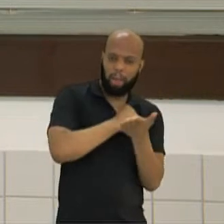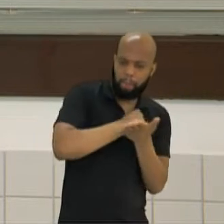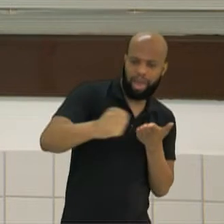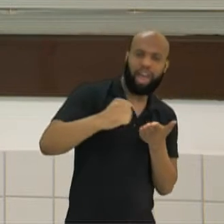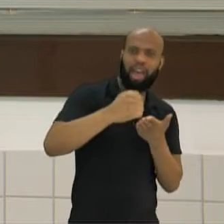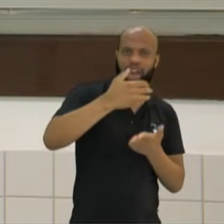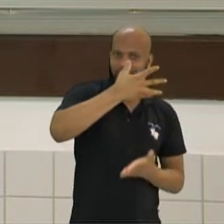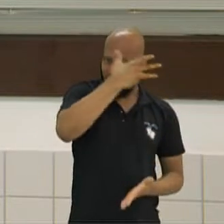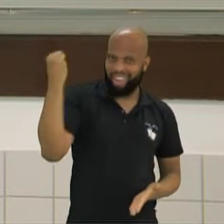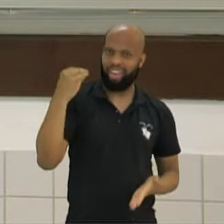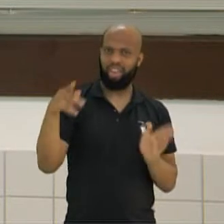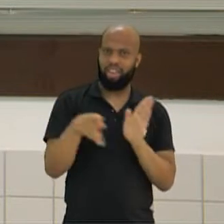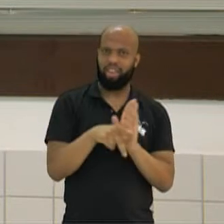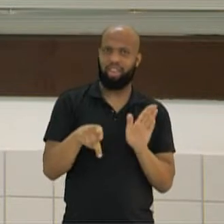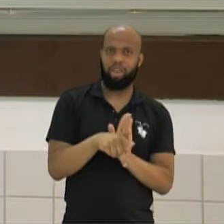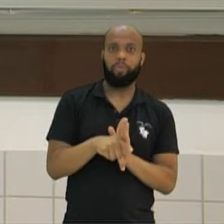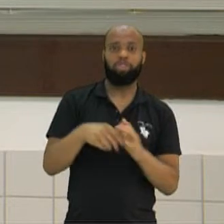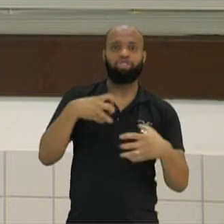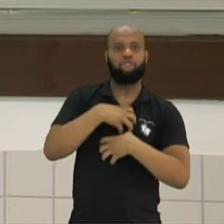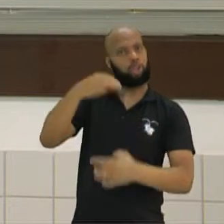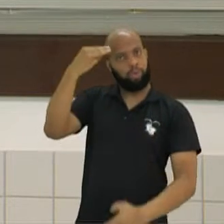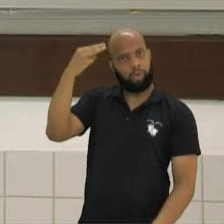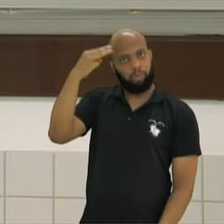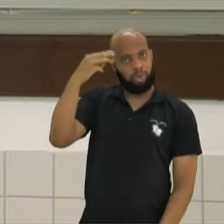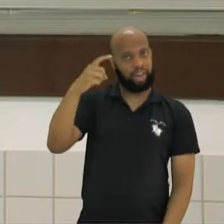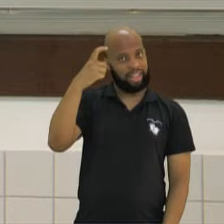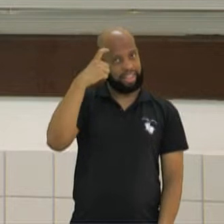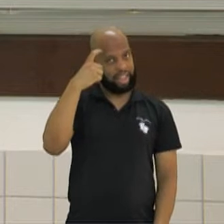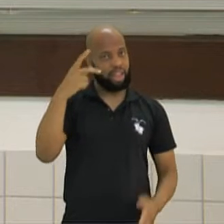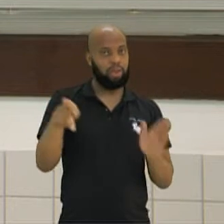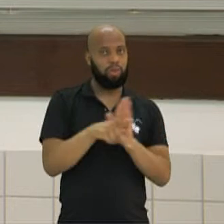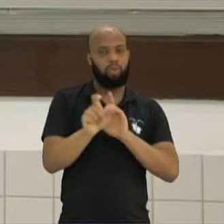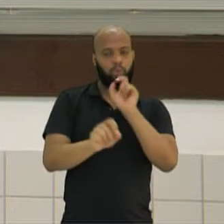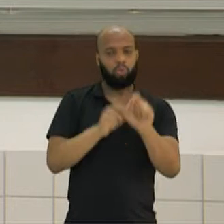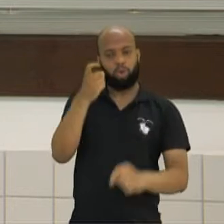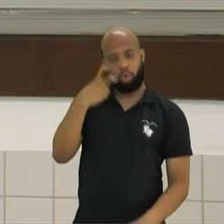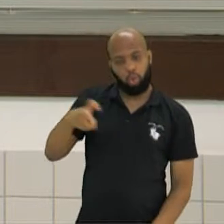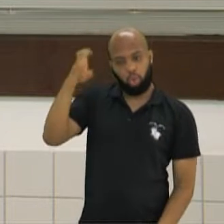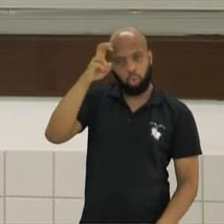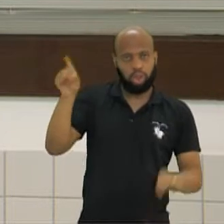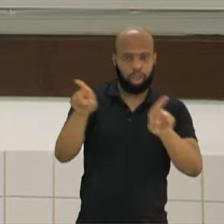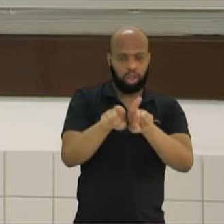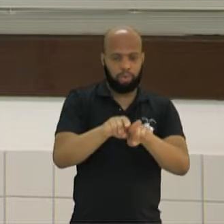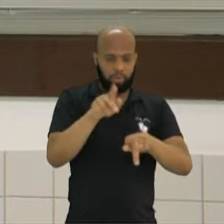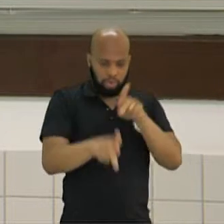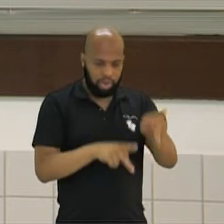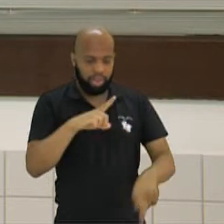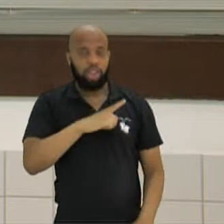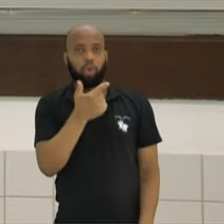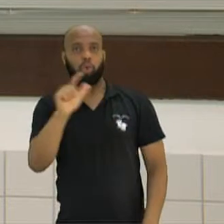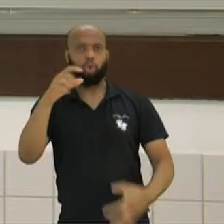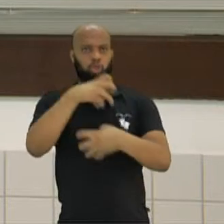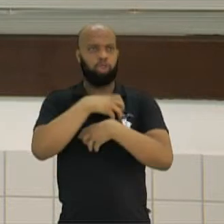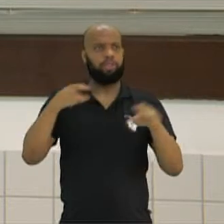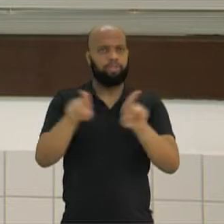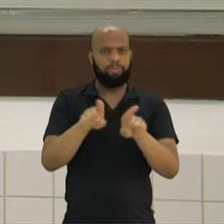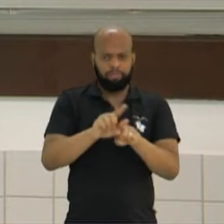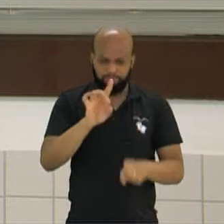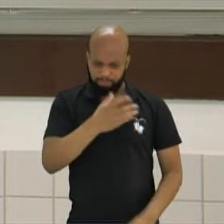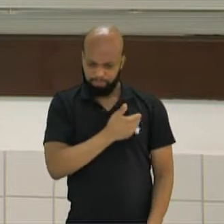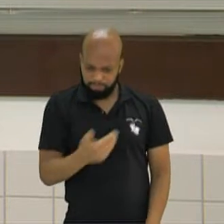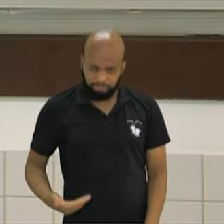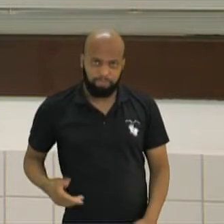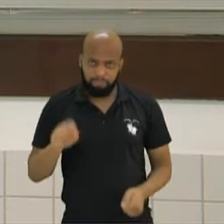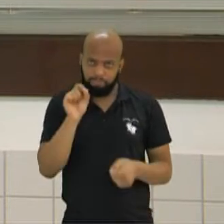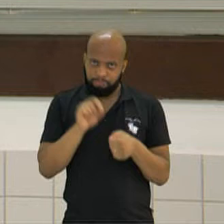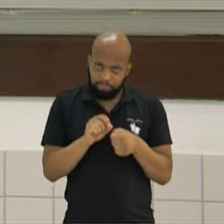se preserva de outras maneiras, né? Pela ideia da cultura, pela população. Existem outras formas também, não somente através do governo, não